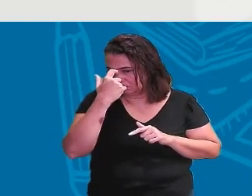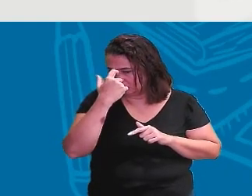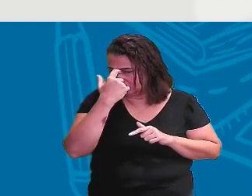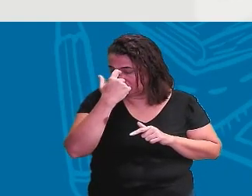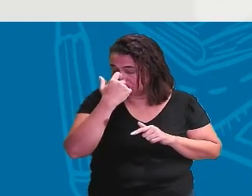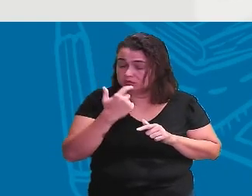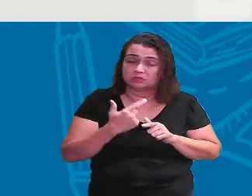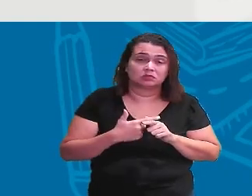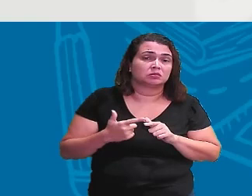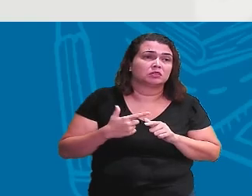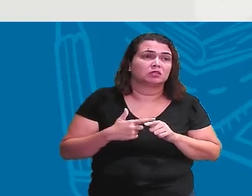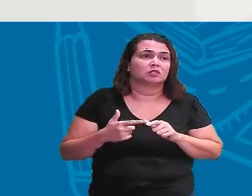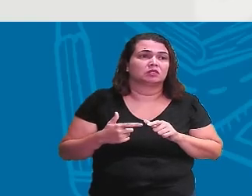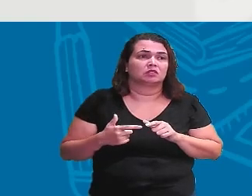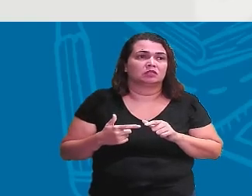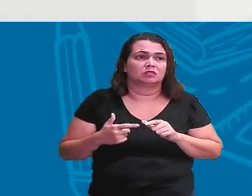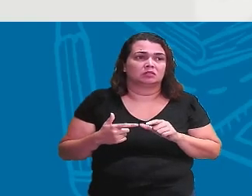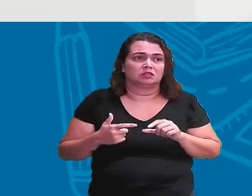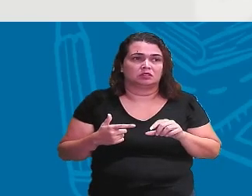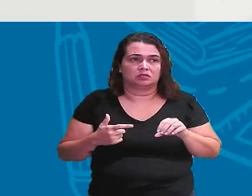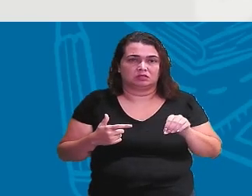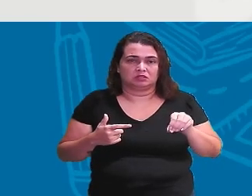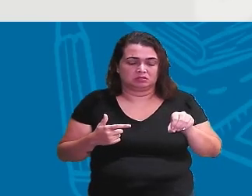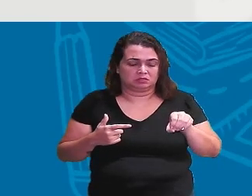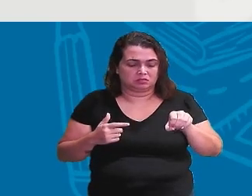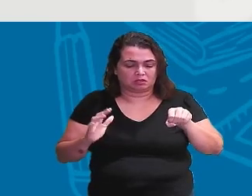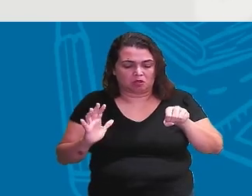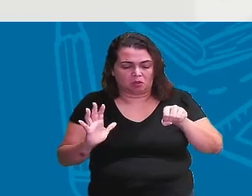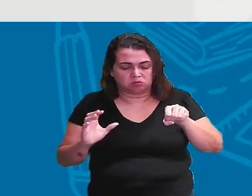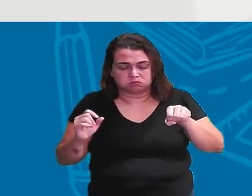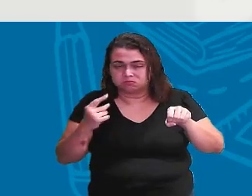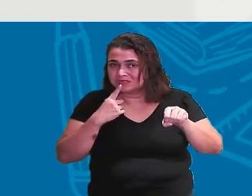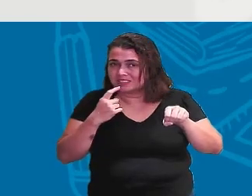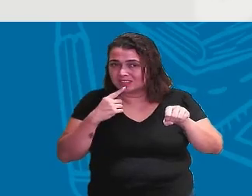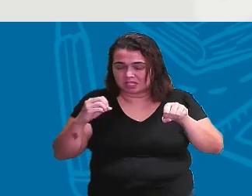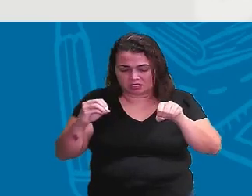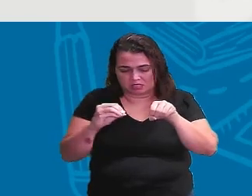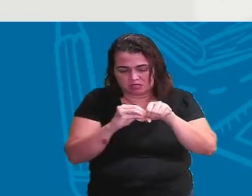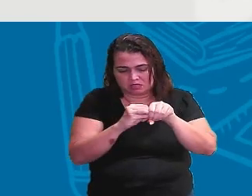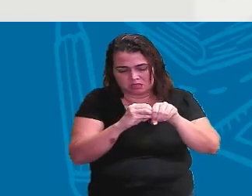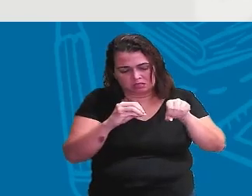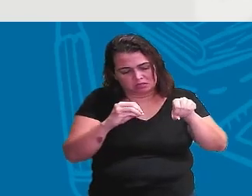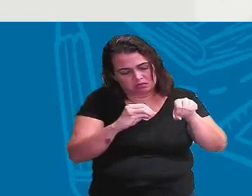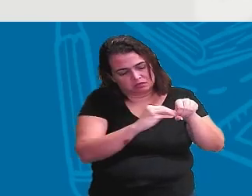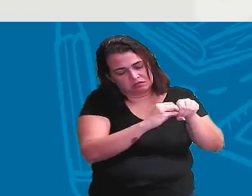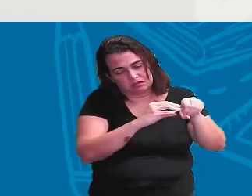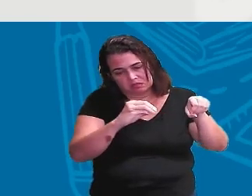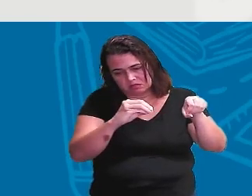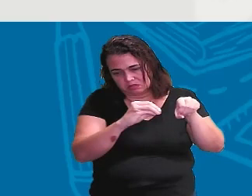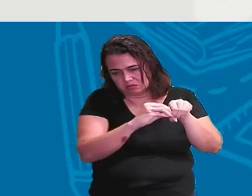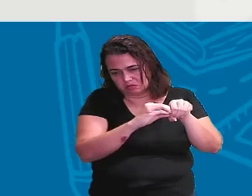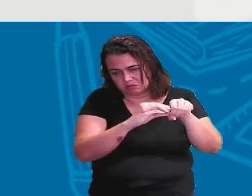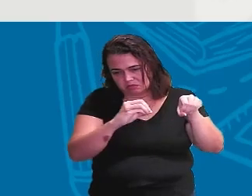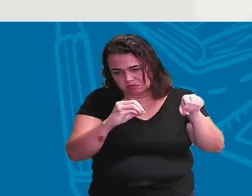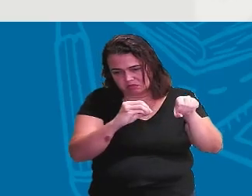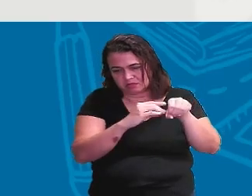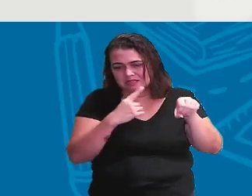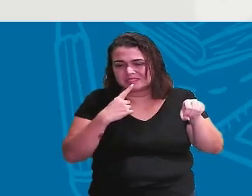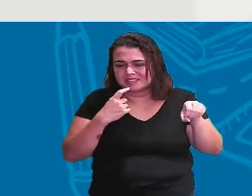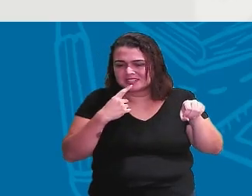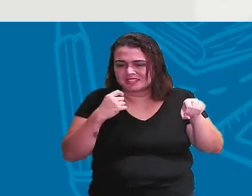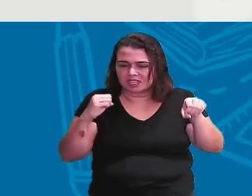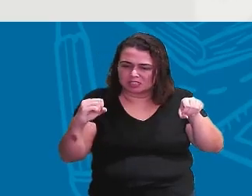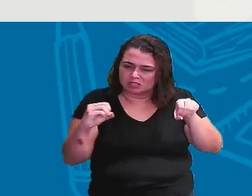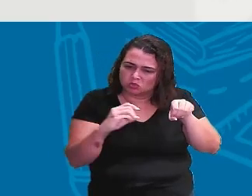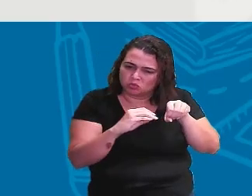mais popular, vai entupir os nossos vasos, né? Vai entupir as nossas veias, as nossas artérias,